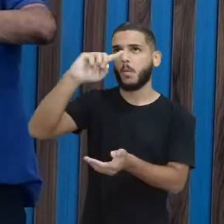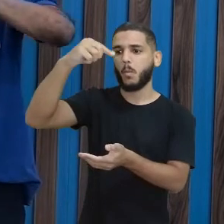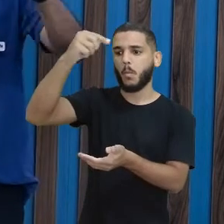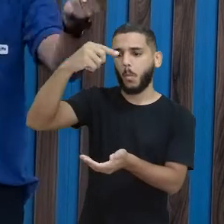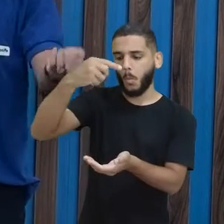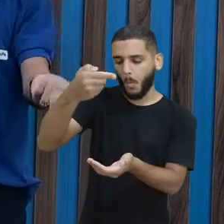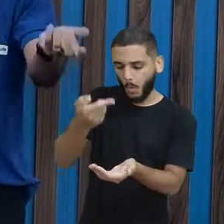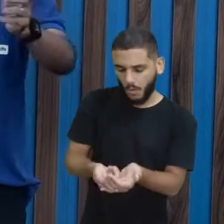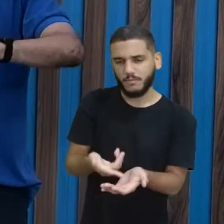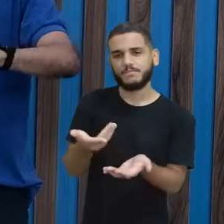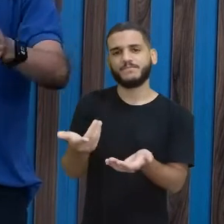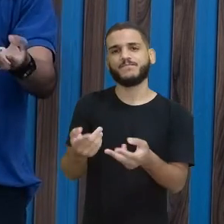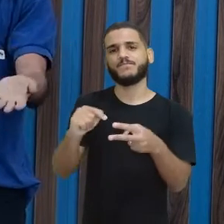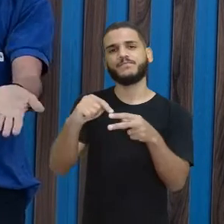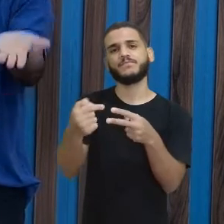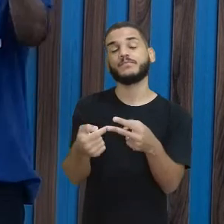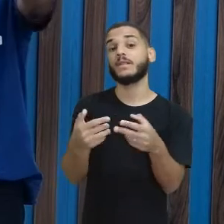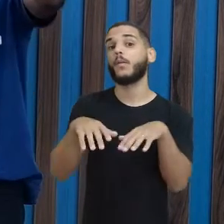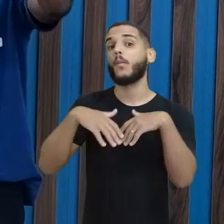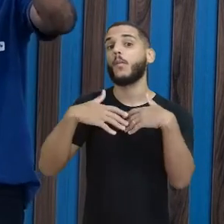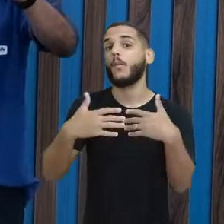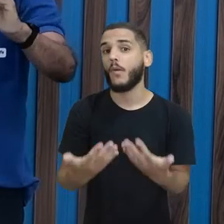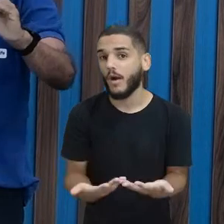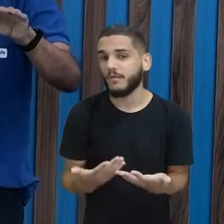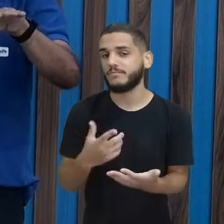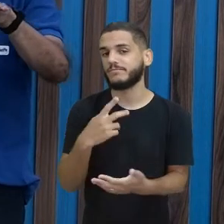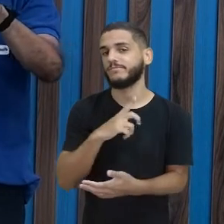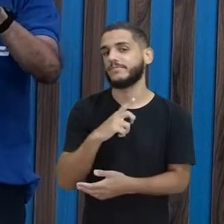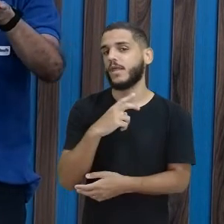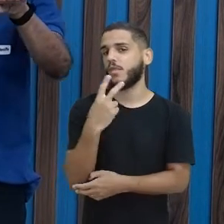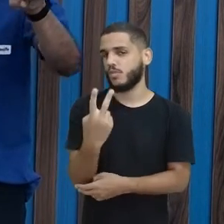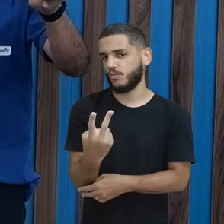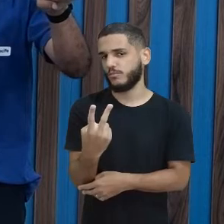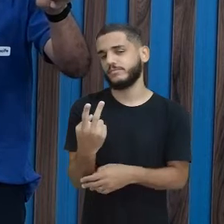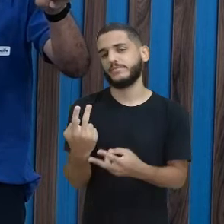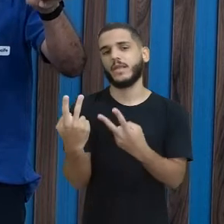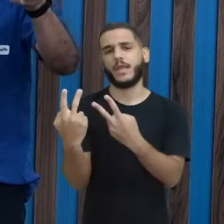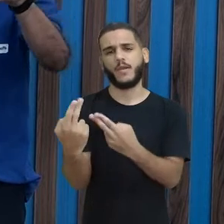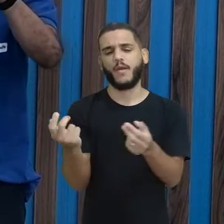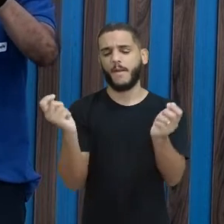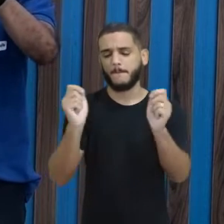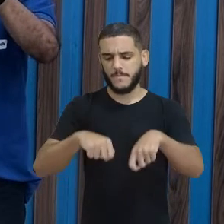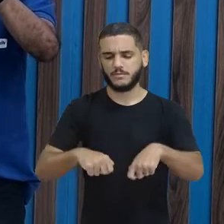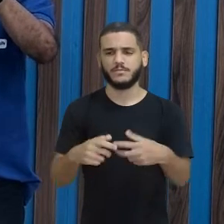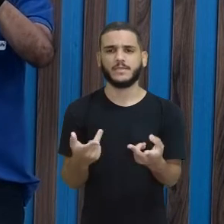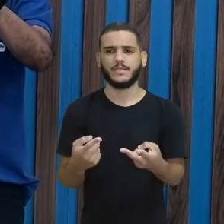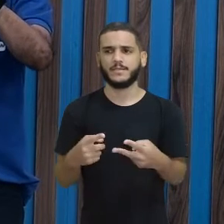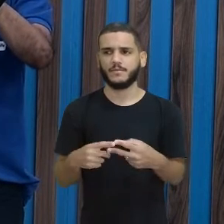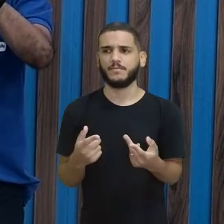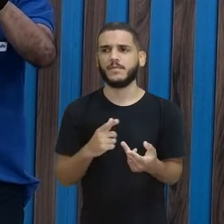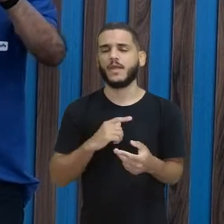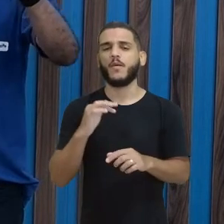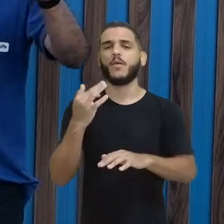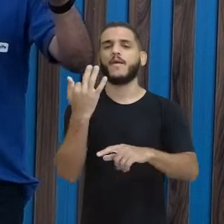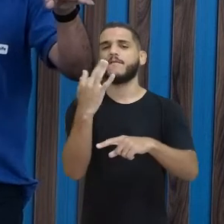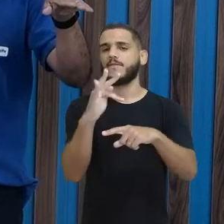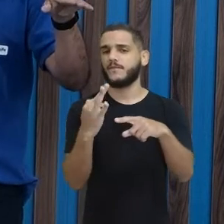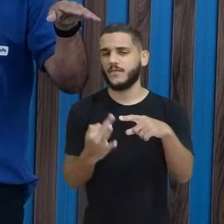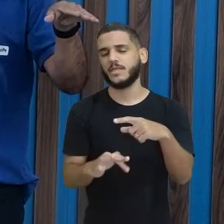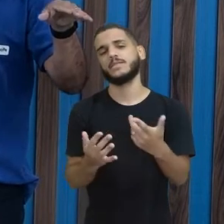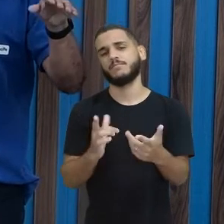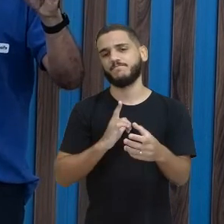esse lado é esse, cara ou coroa. Então, a gente tem duas chances, iguais possibilidades. Detalhezinho. Gera uma fração, então tem que ser